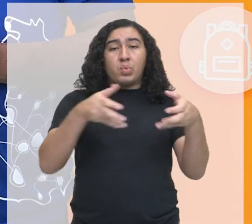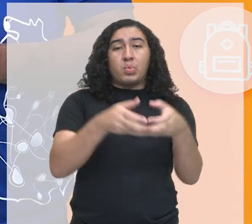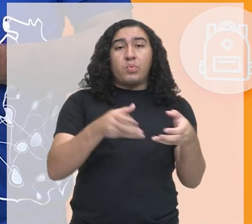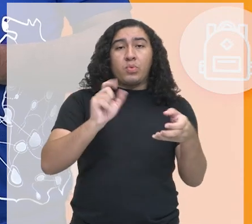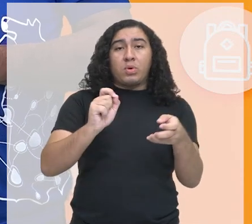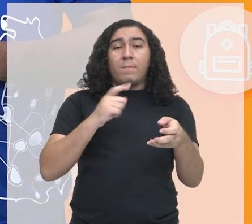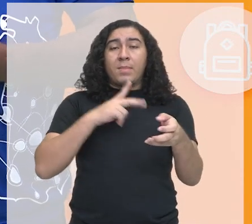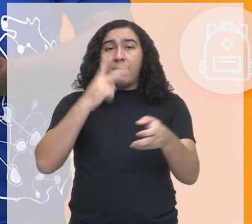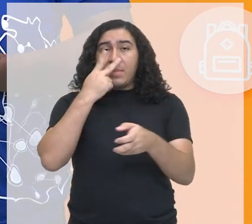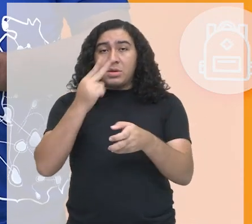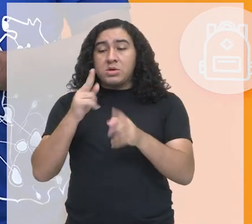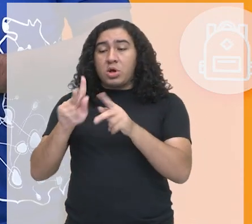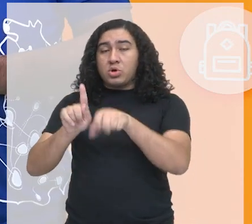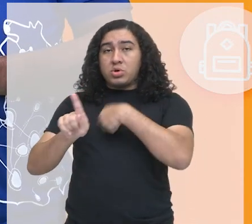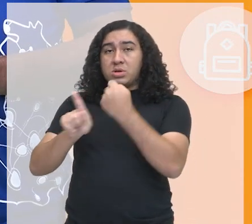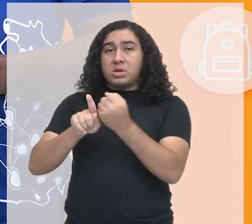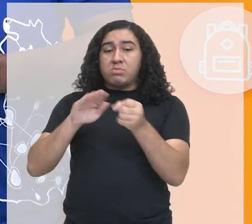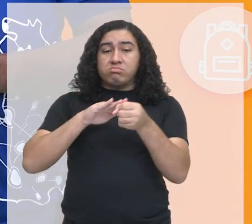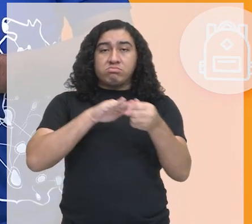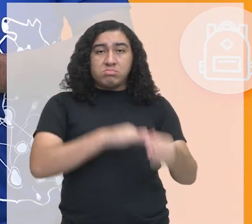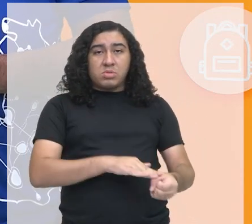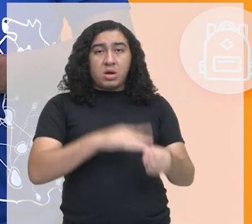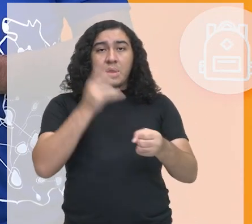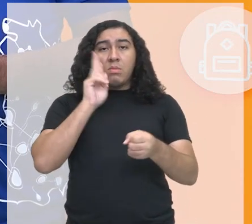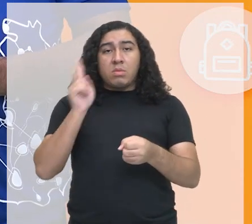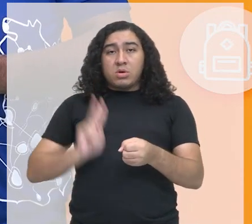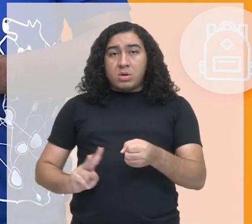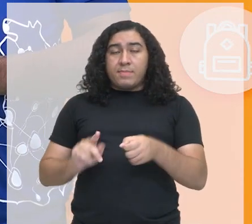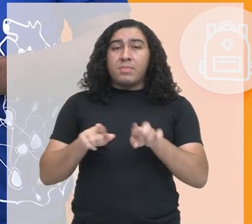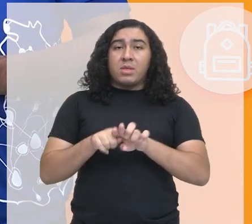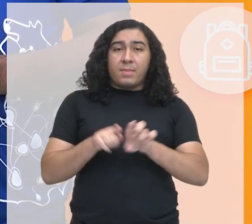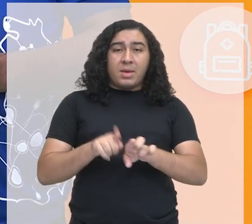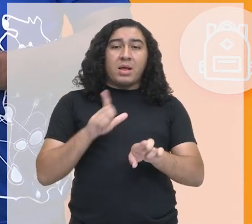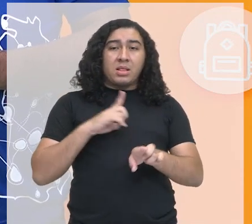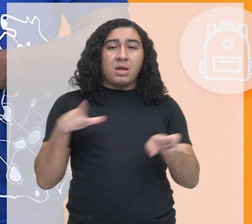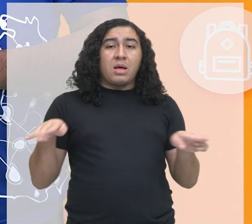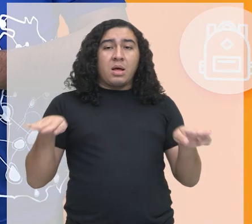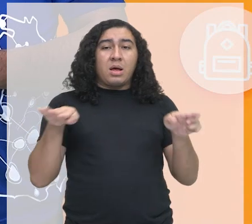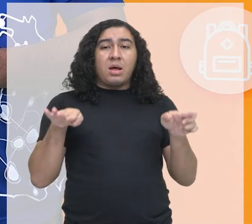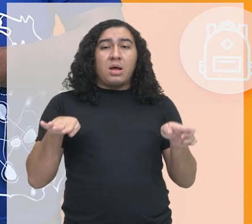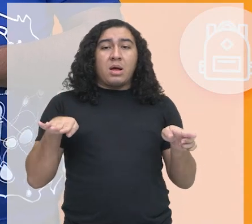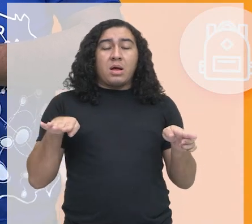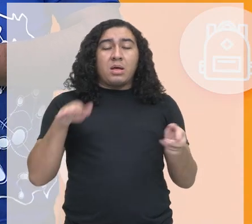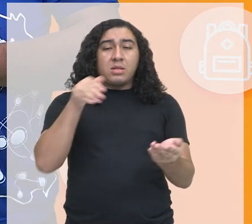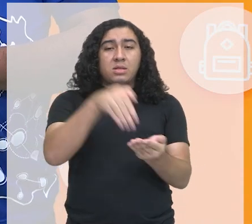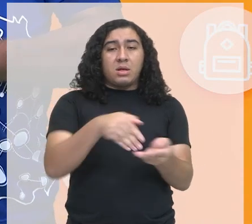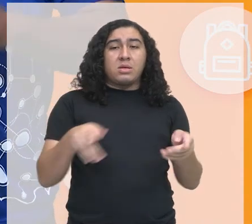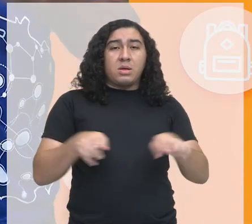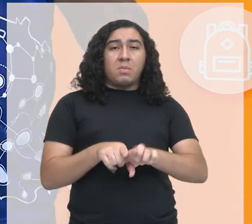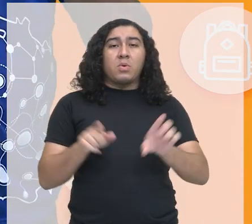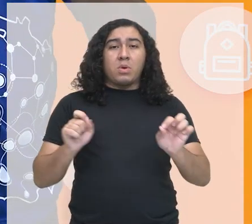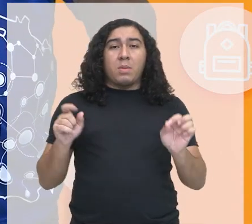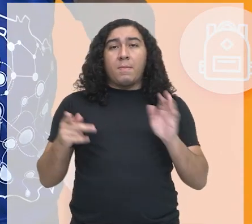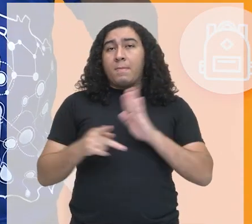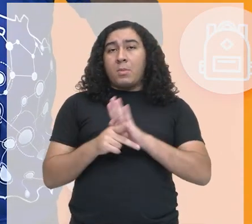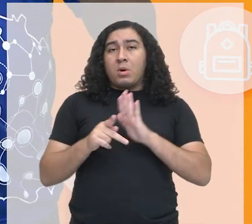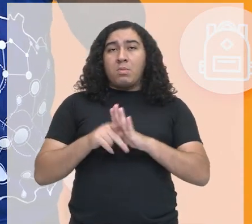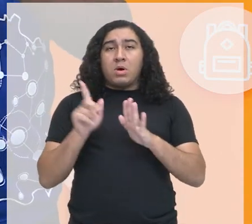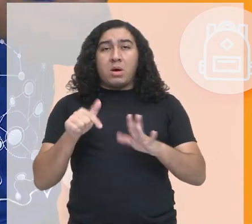foram esquecidos muitas vezes na história e muitas vezes até explorados, muitas vezes, né, totalmente